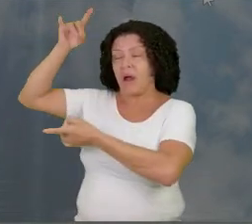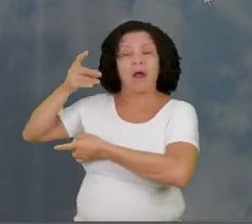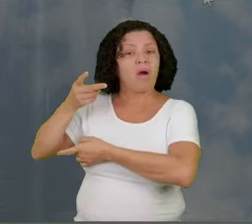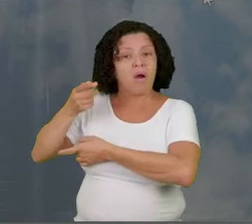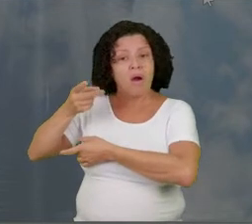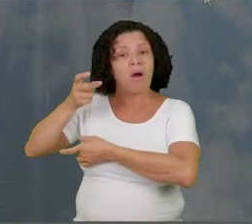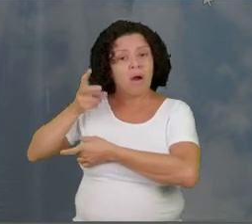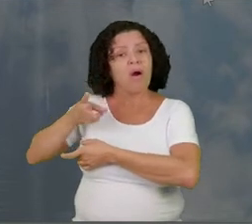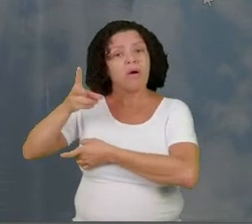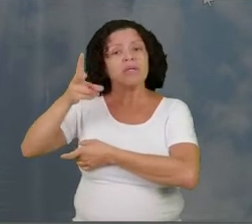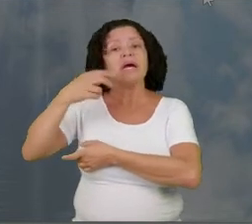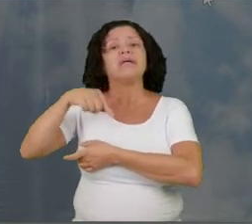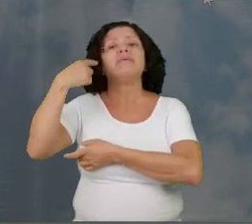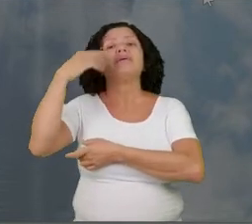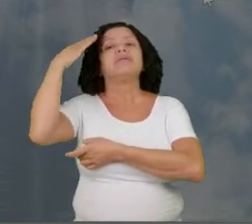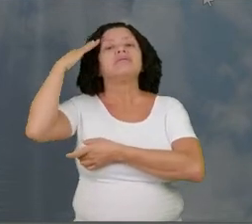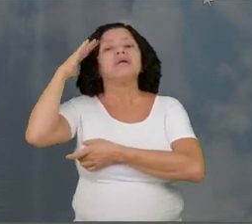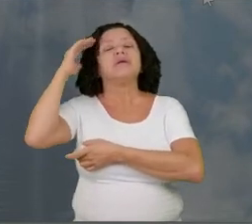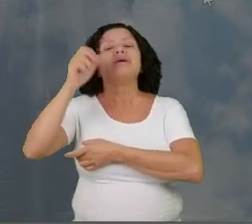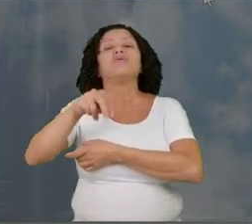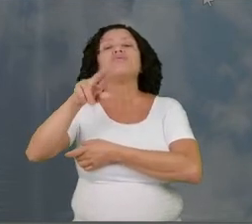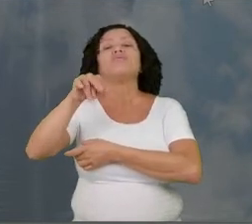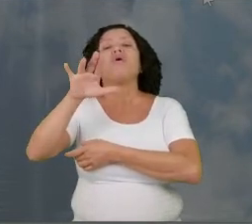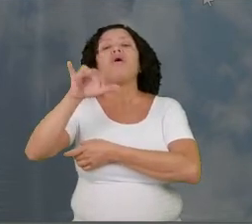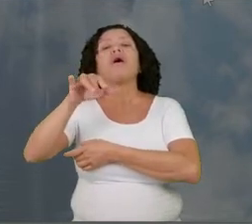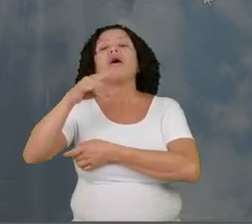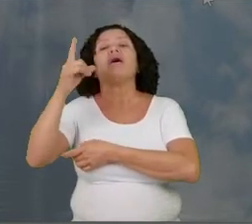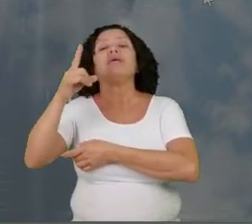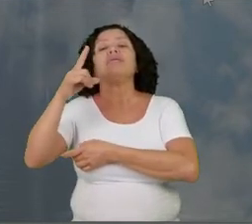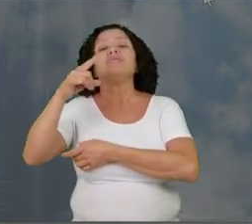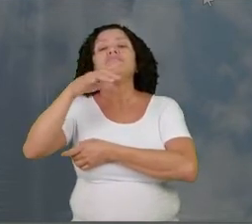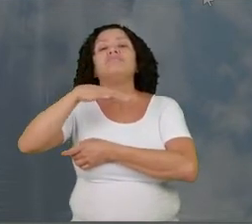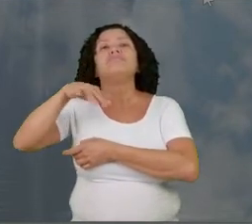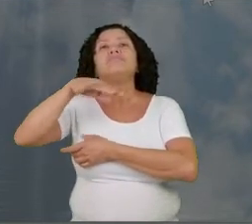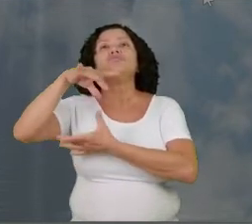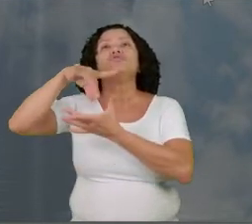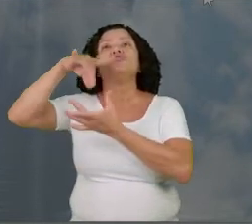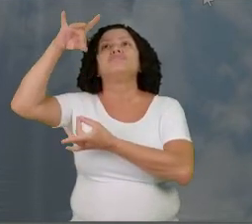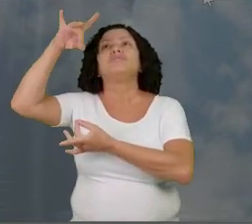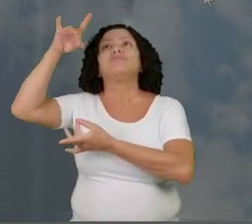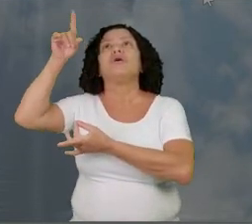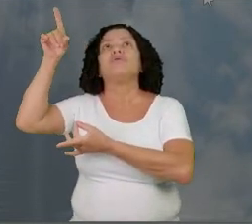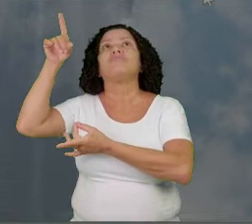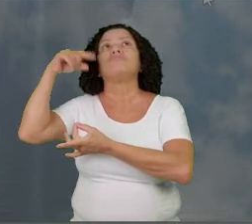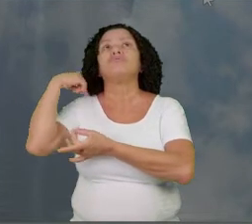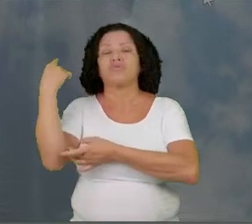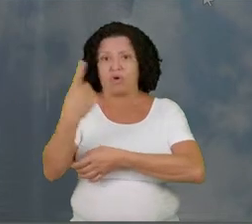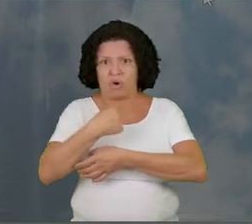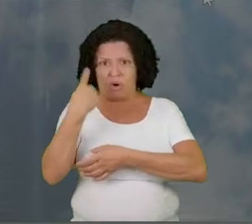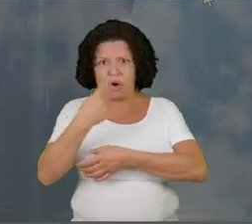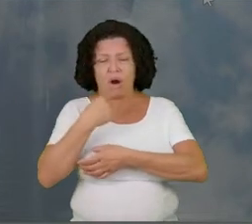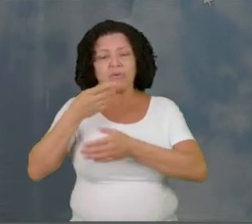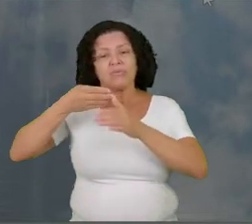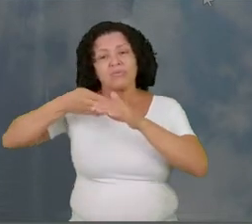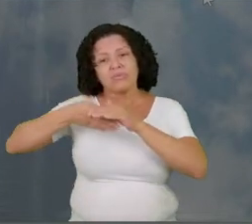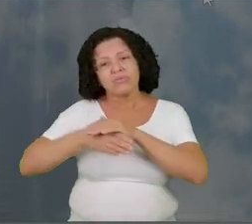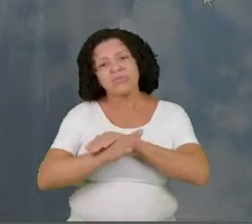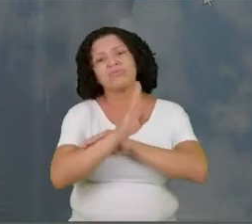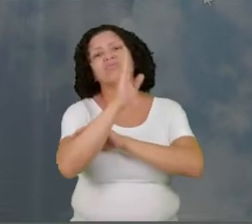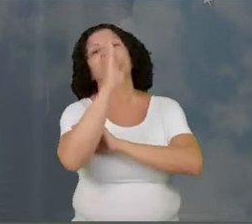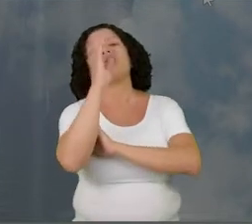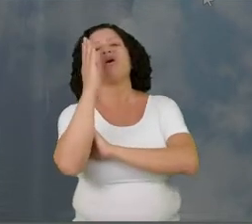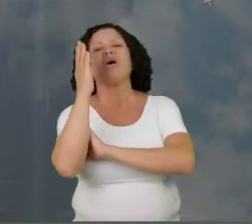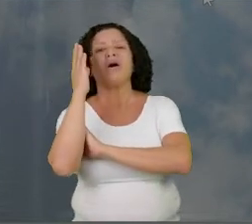É preciso compreender que nunca deixamos de estar no mundo espiritual. Nós nos acostumamos